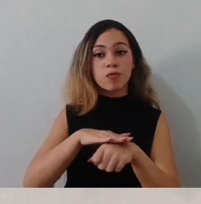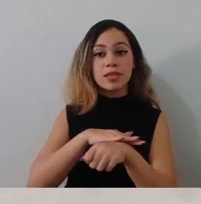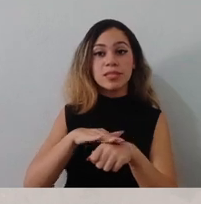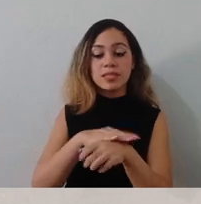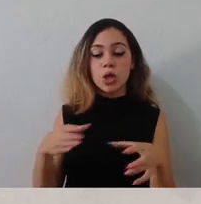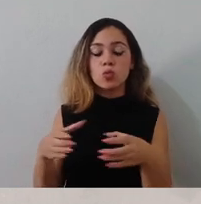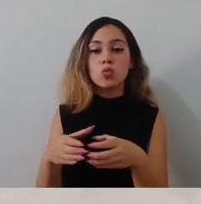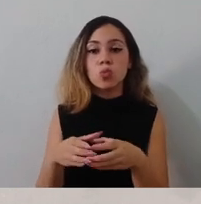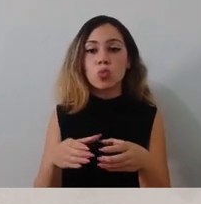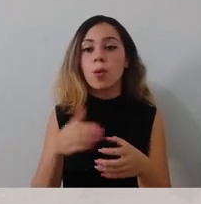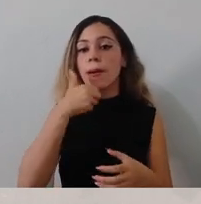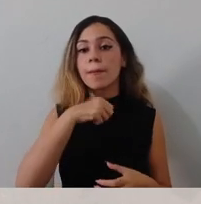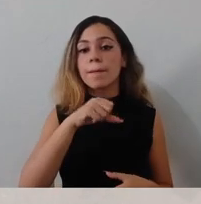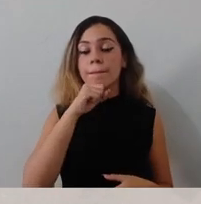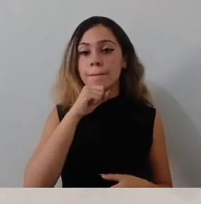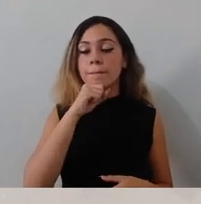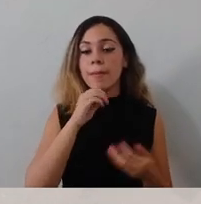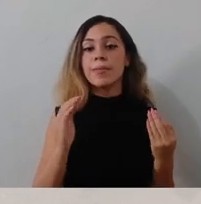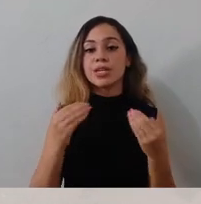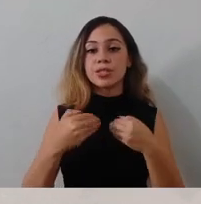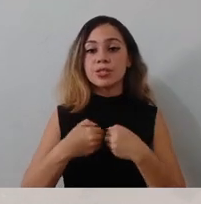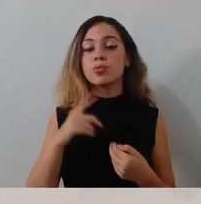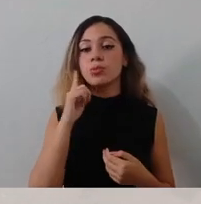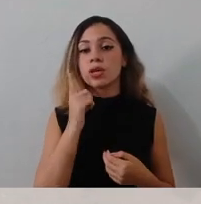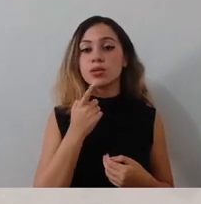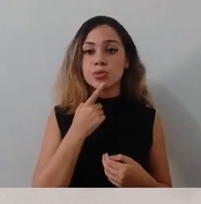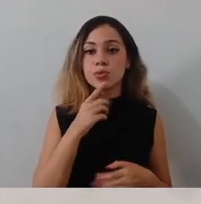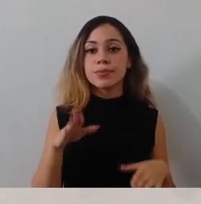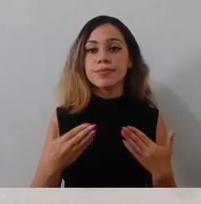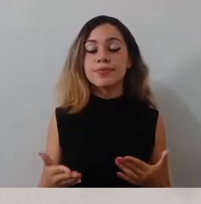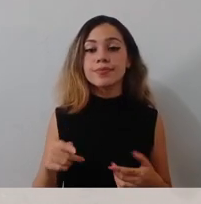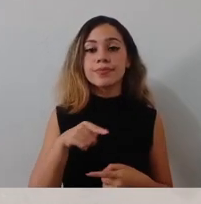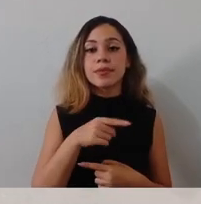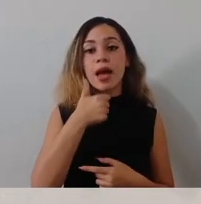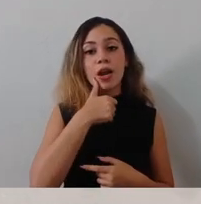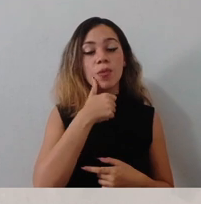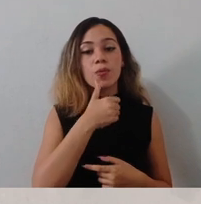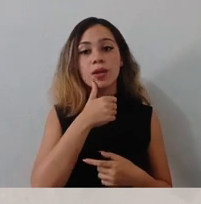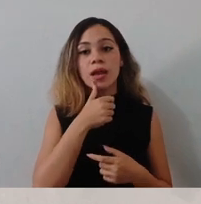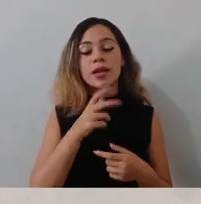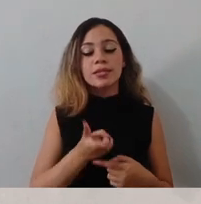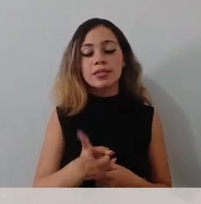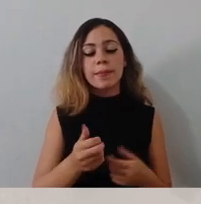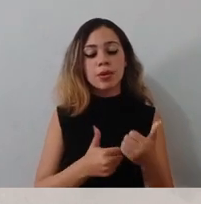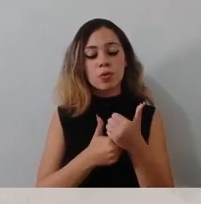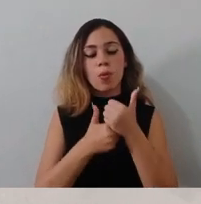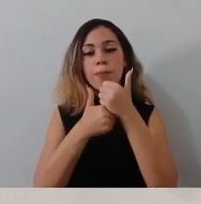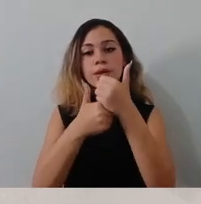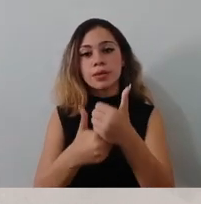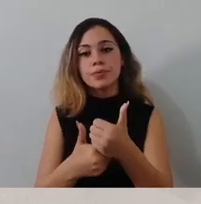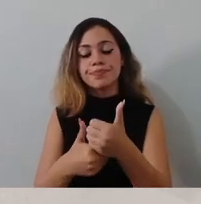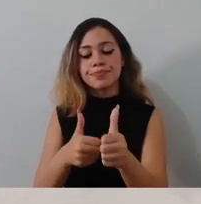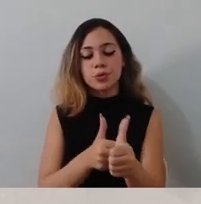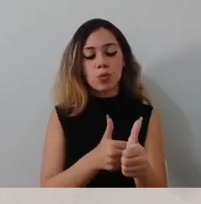nos grupos de mães atípicas, de mães atípicas surdas, né? E aí elas acompanhando